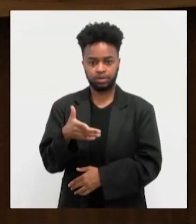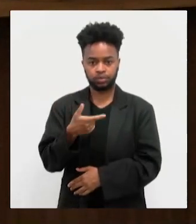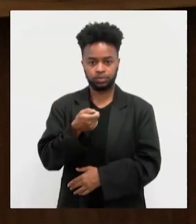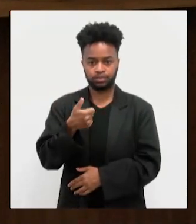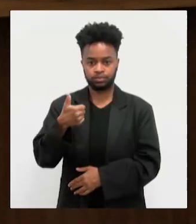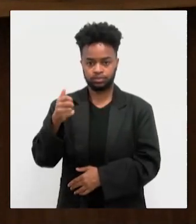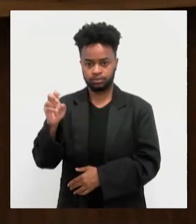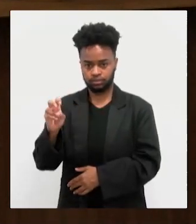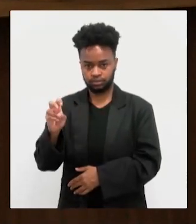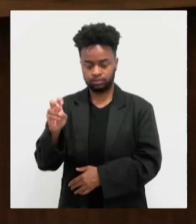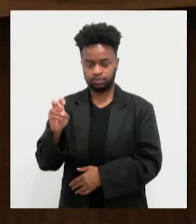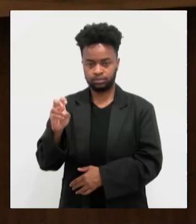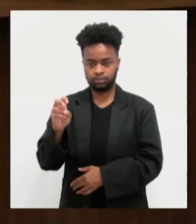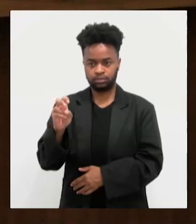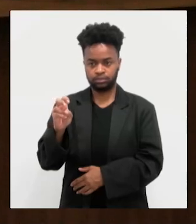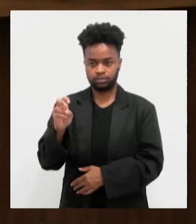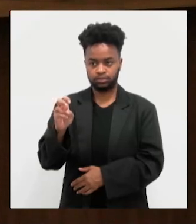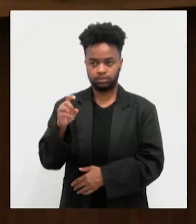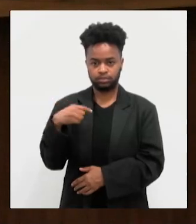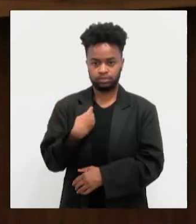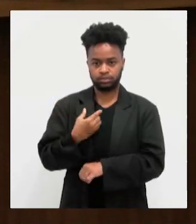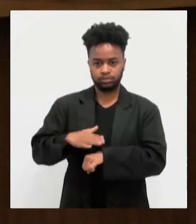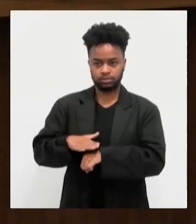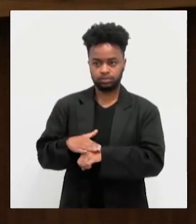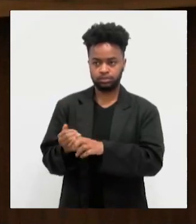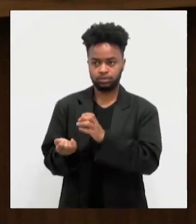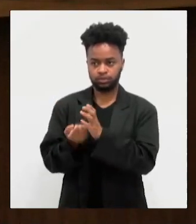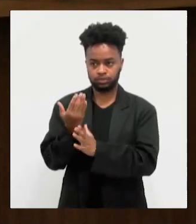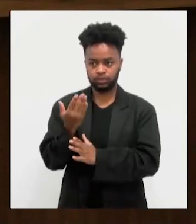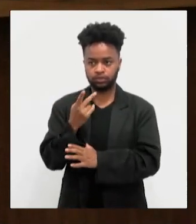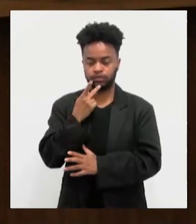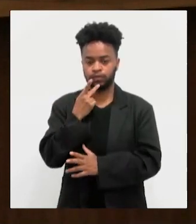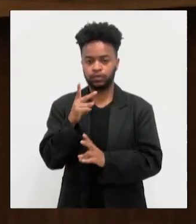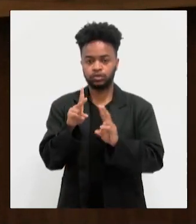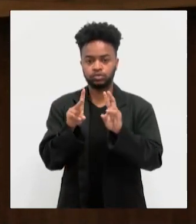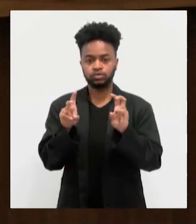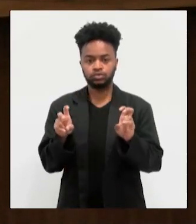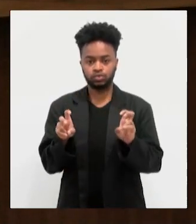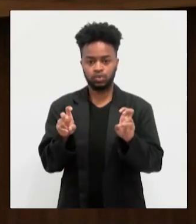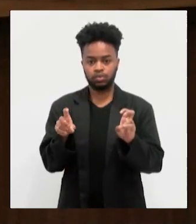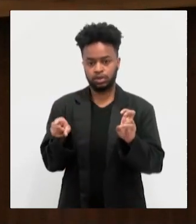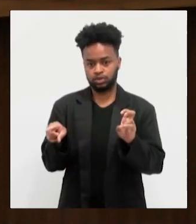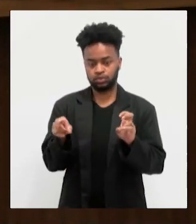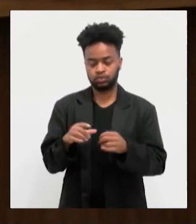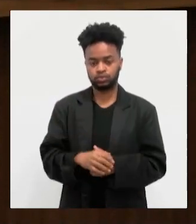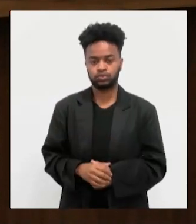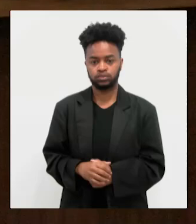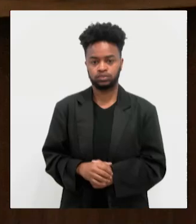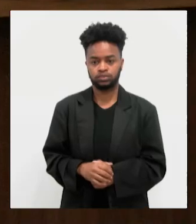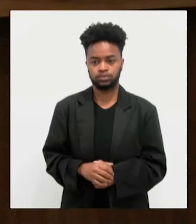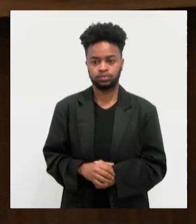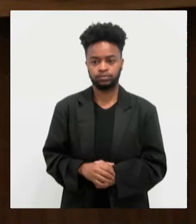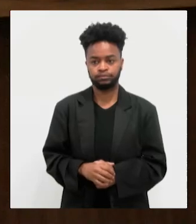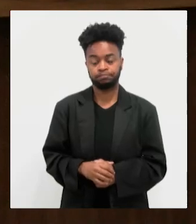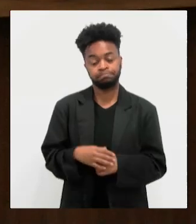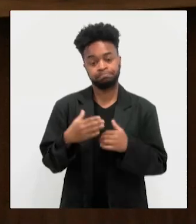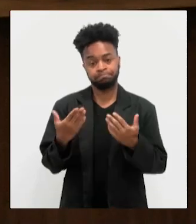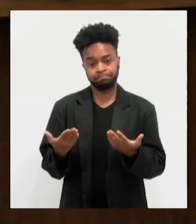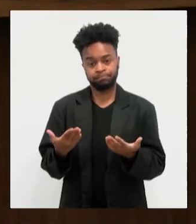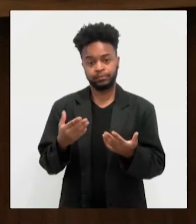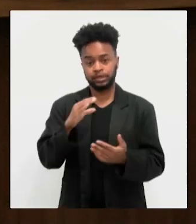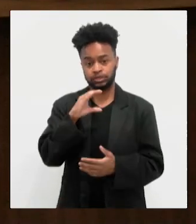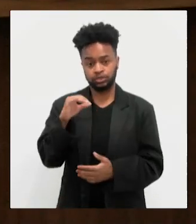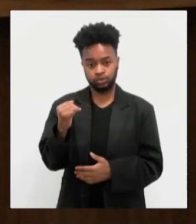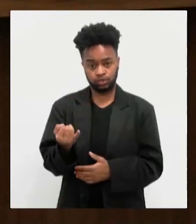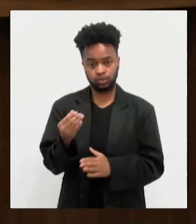2015, de nossa autoria, que trata desse assunto. Então, embora a CCJ já